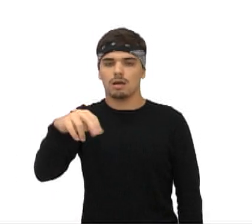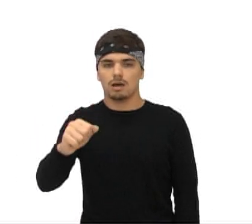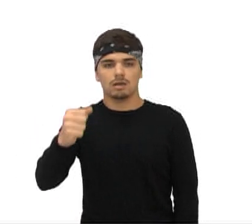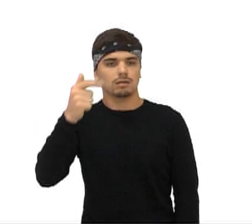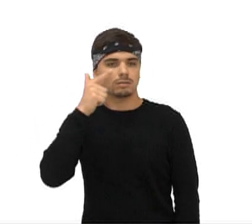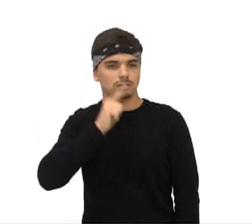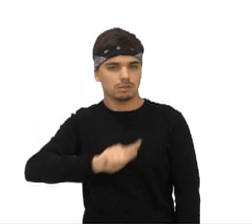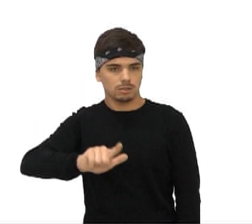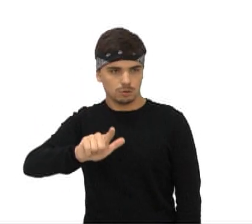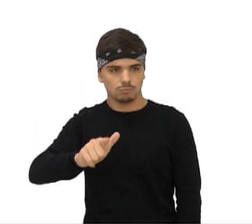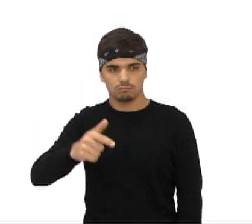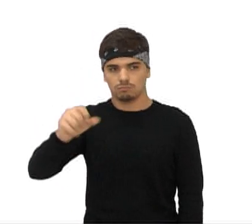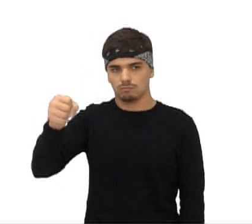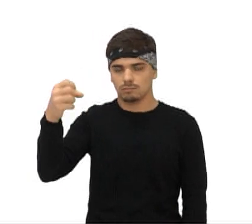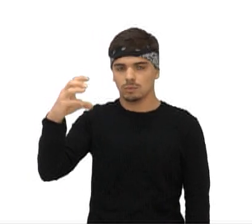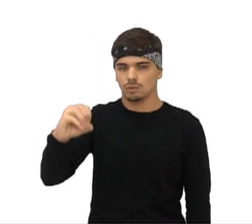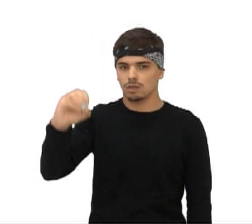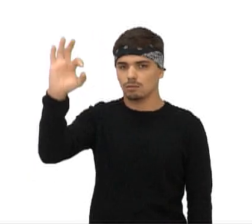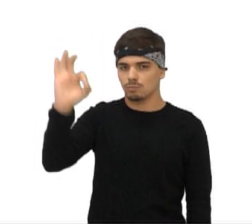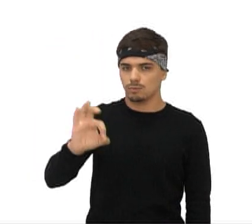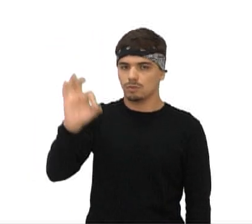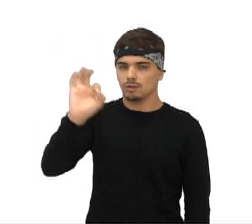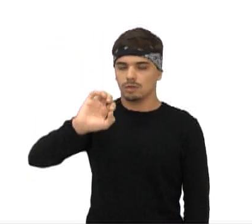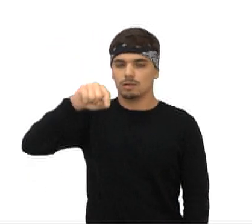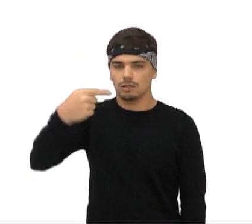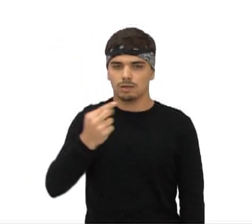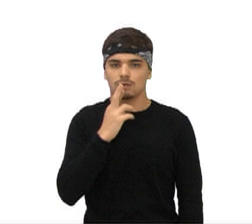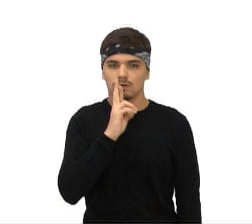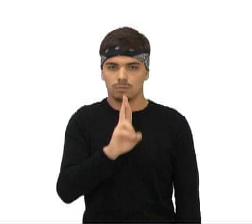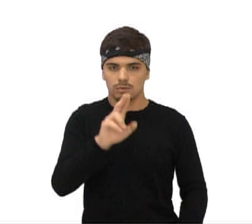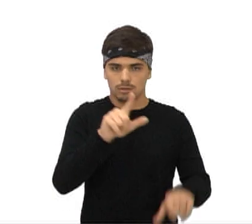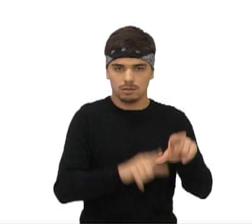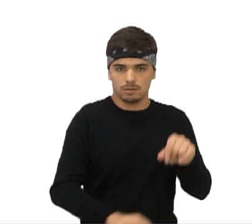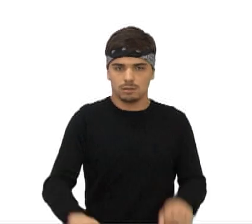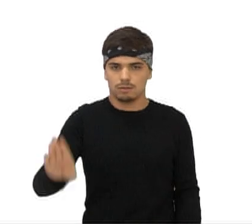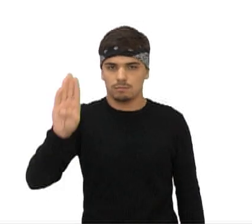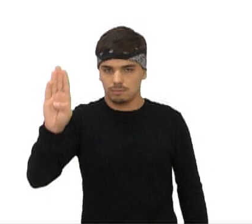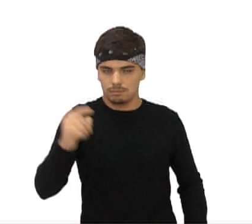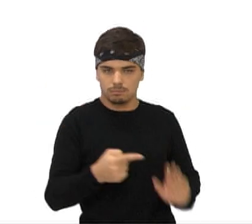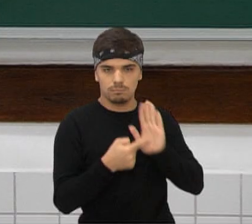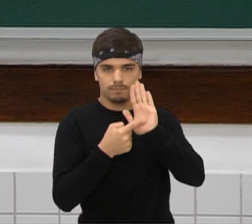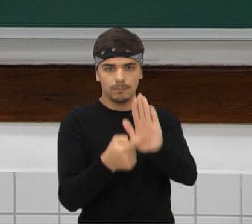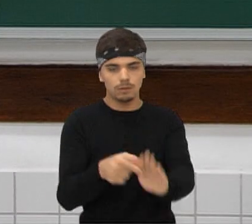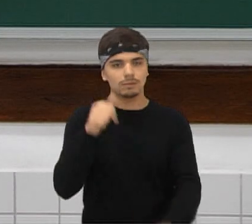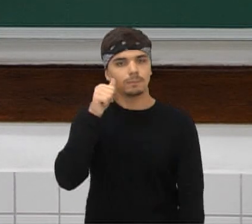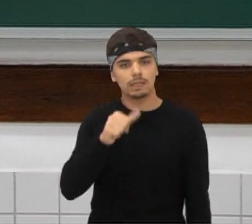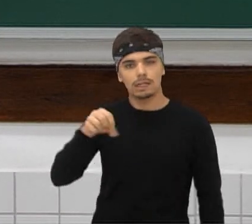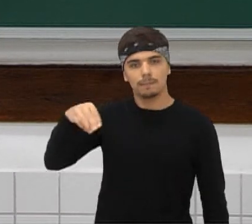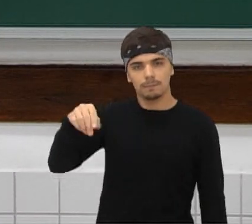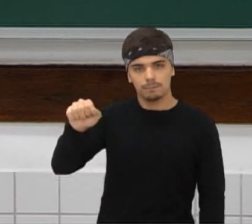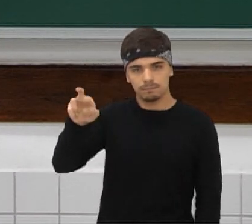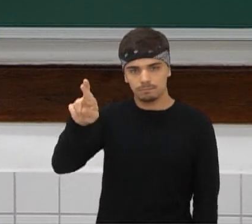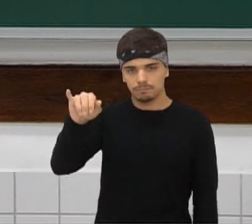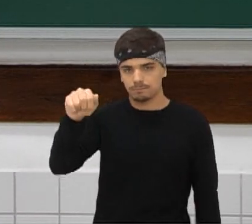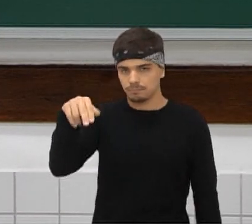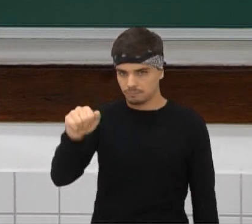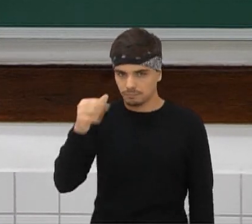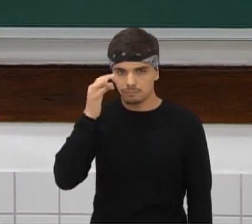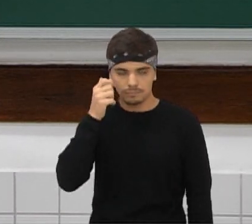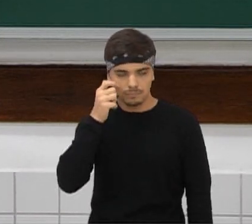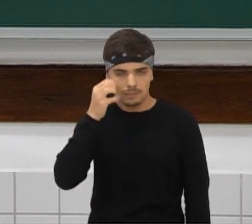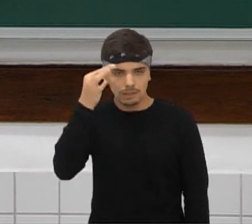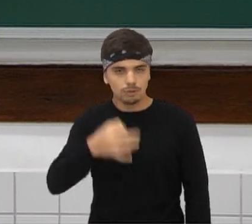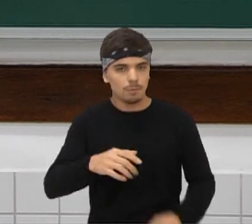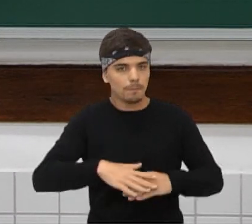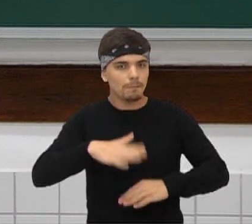80%. Logo, a alternativa correta é a letra B, aonde que Mariana acertou mais que Júlia no